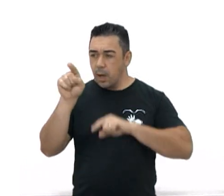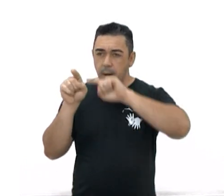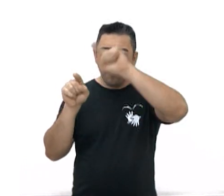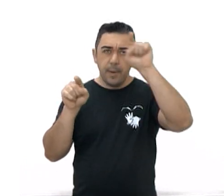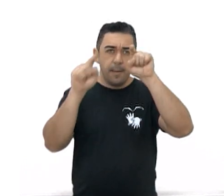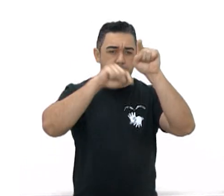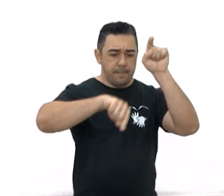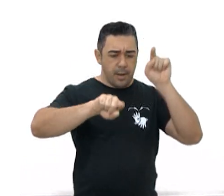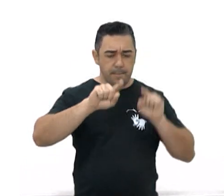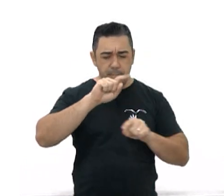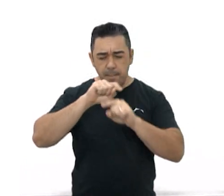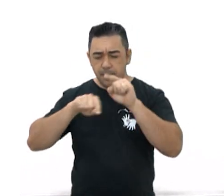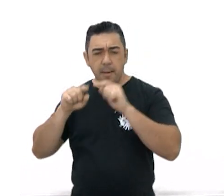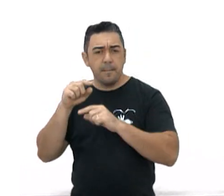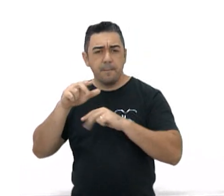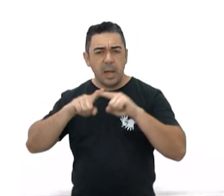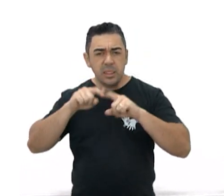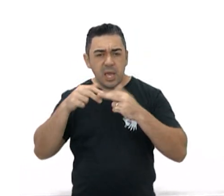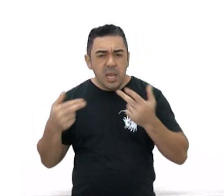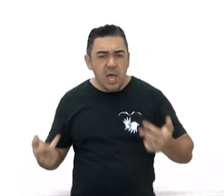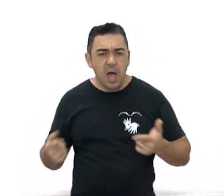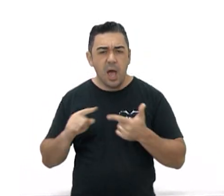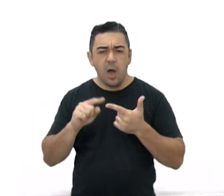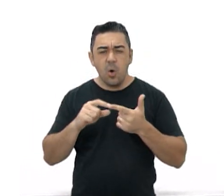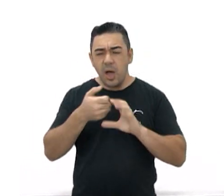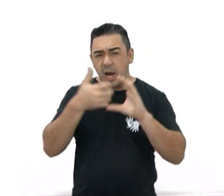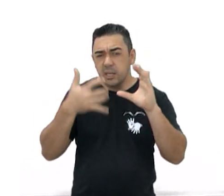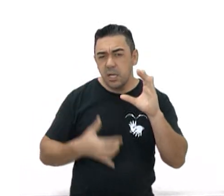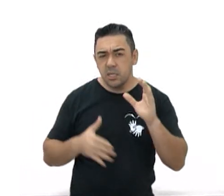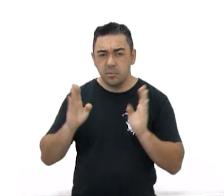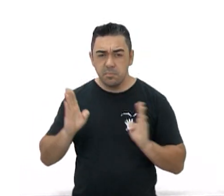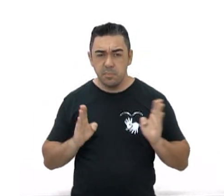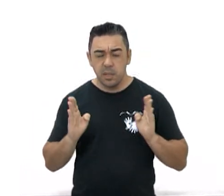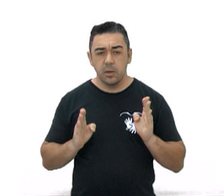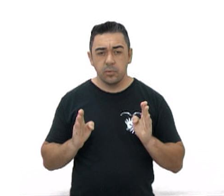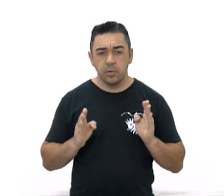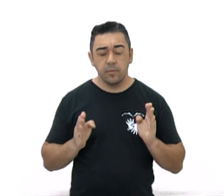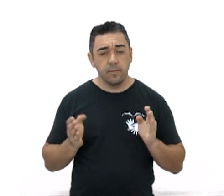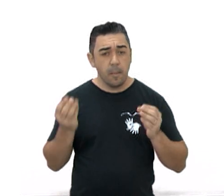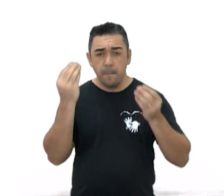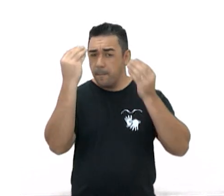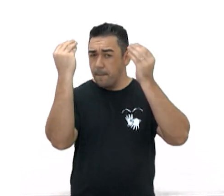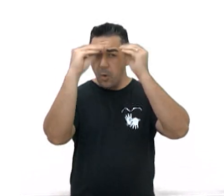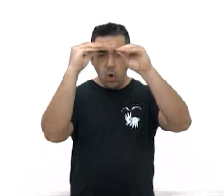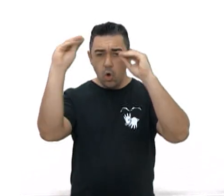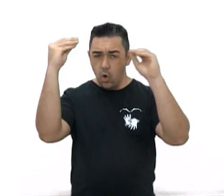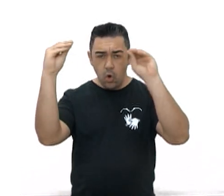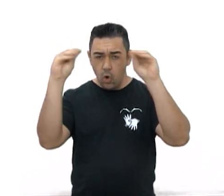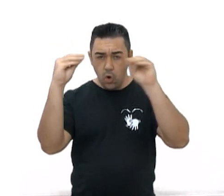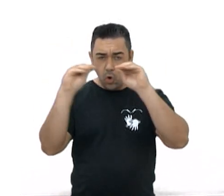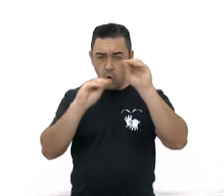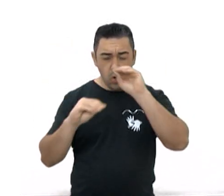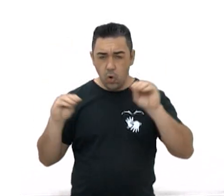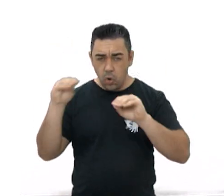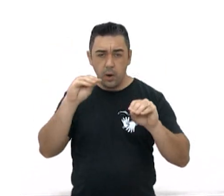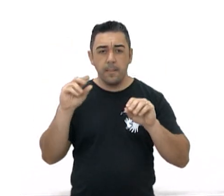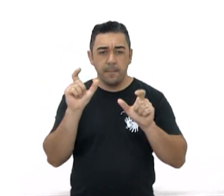eles trabalhavam, os materiais, as características da época. Vamos jogar tudo isso